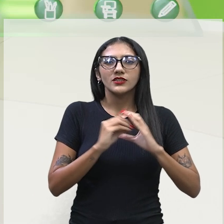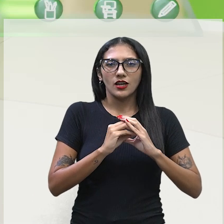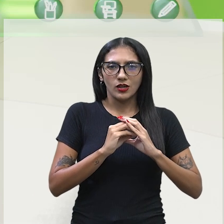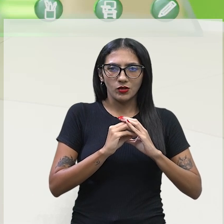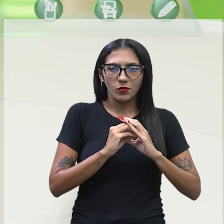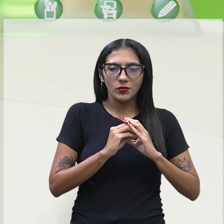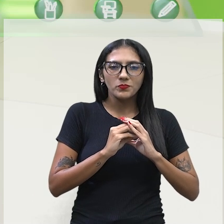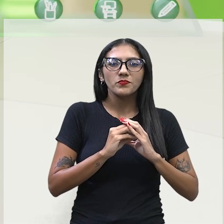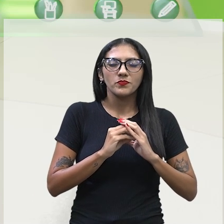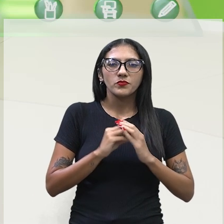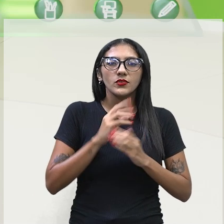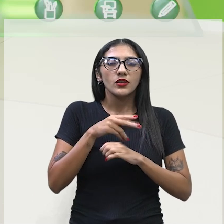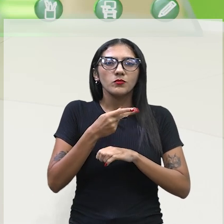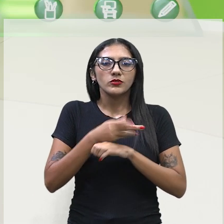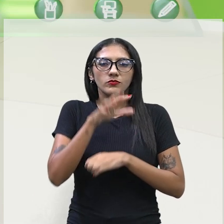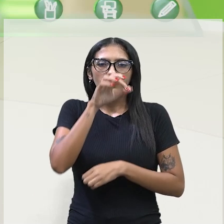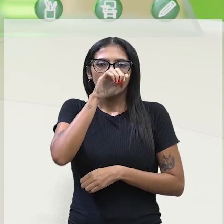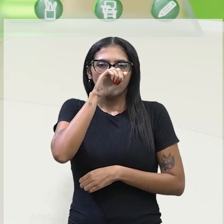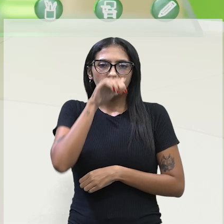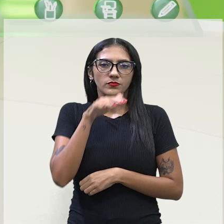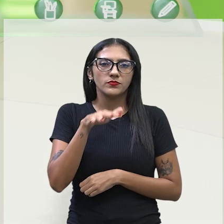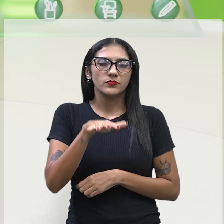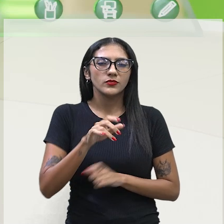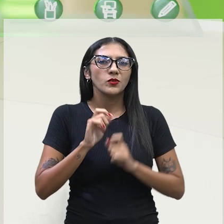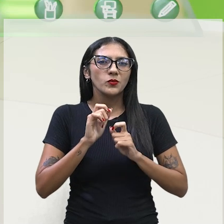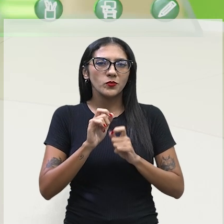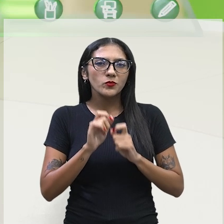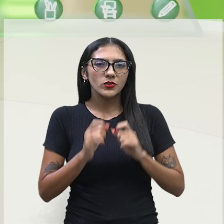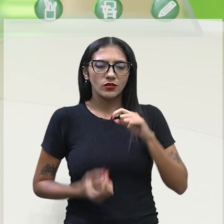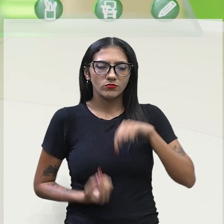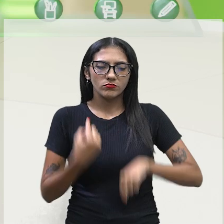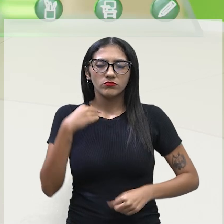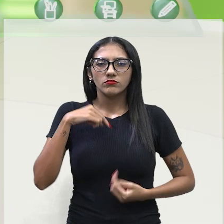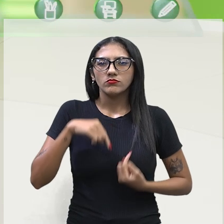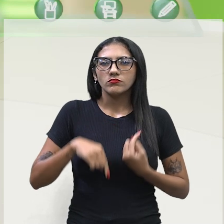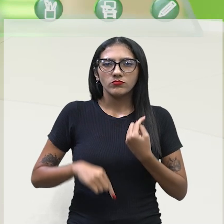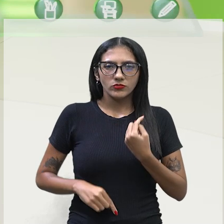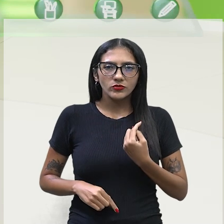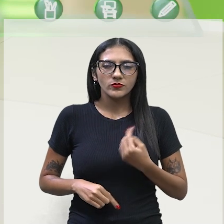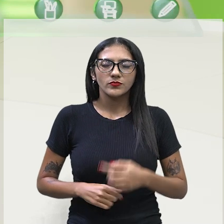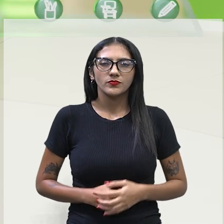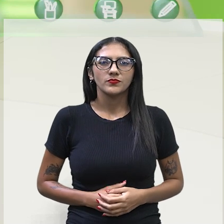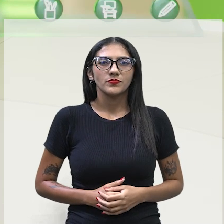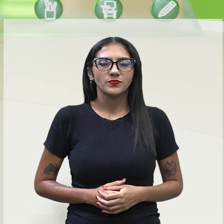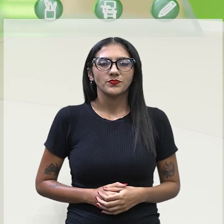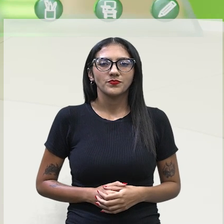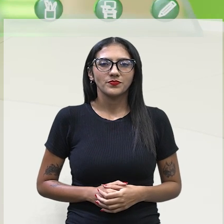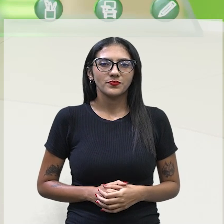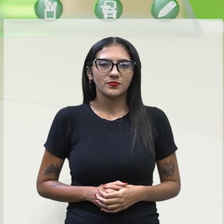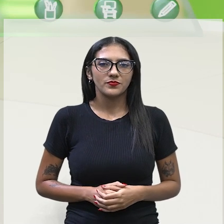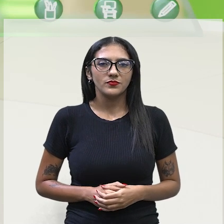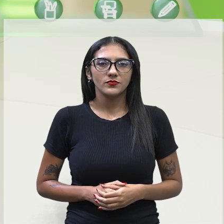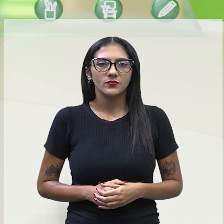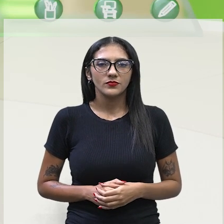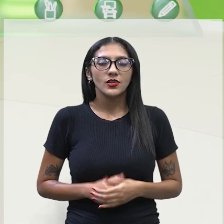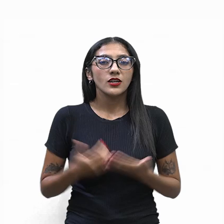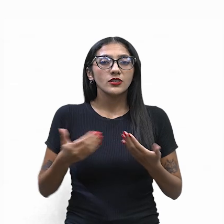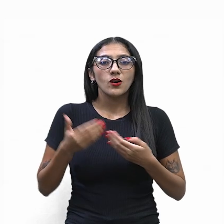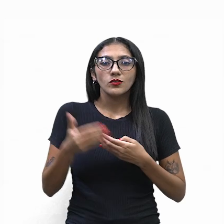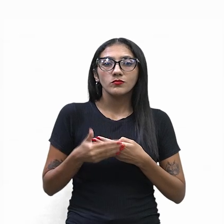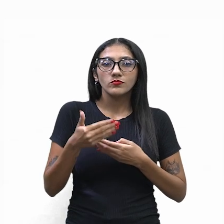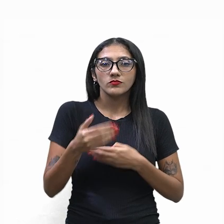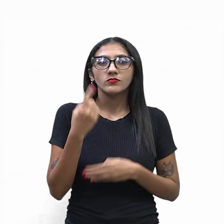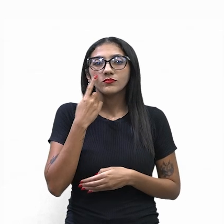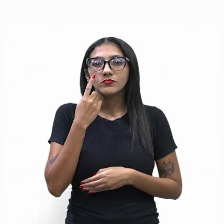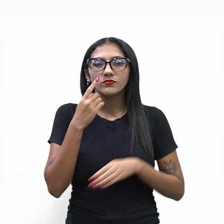célula. Ventilação pulmonar é esse processo de entrada e saída de ar dos pulmões, ok? E para a gente continuar, vamos ver aí um pouco